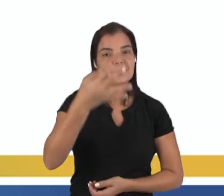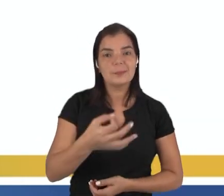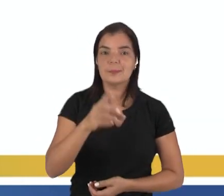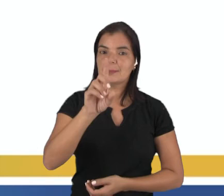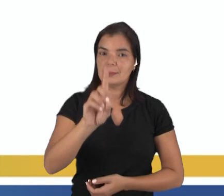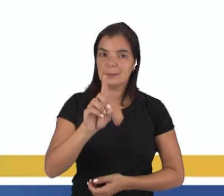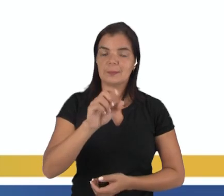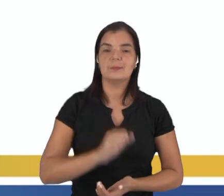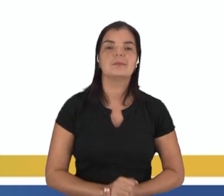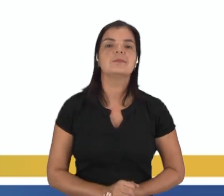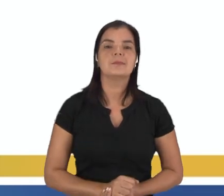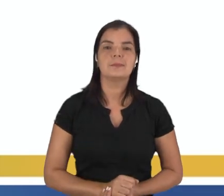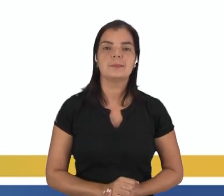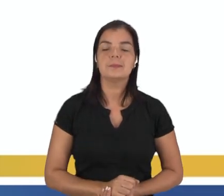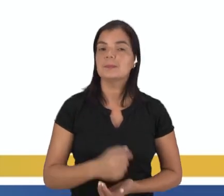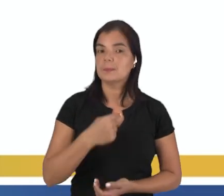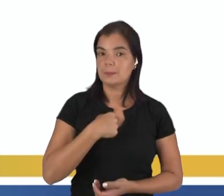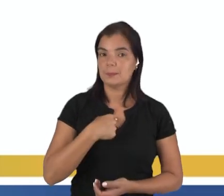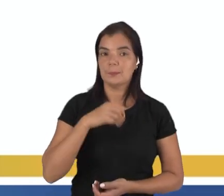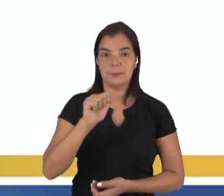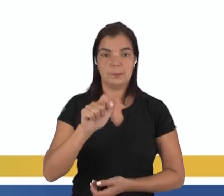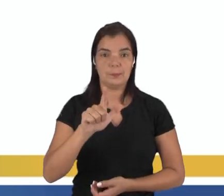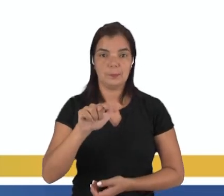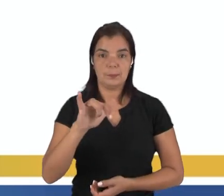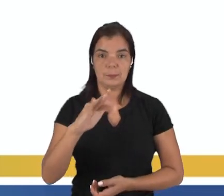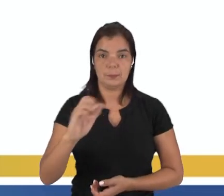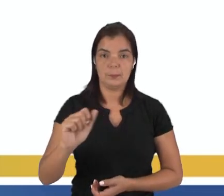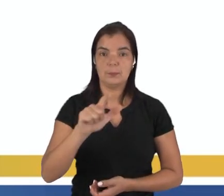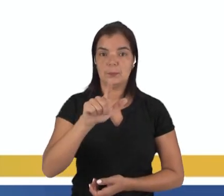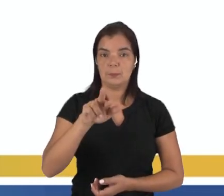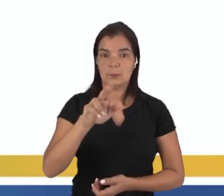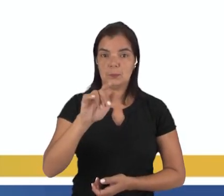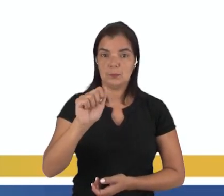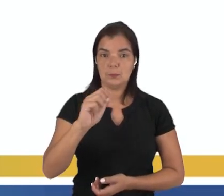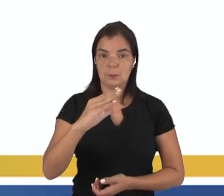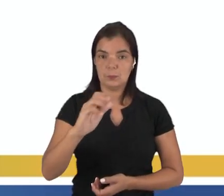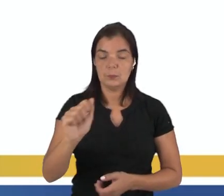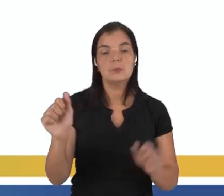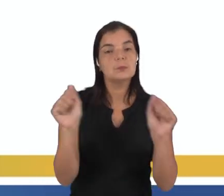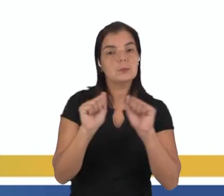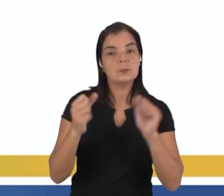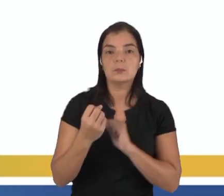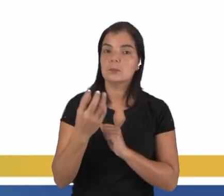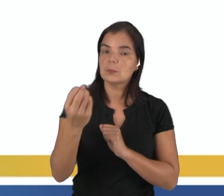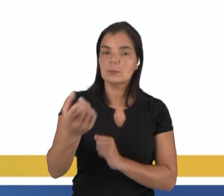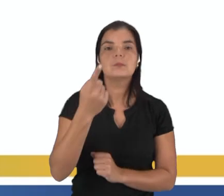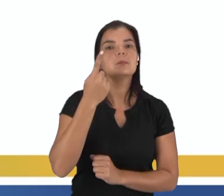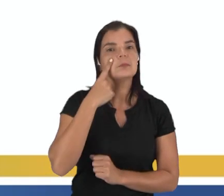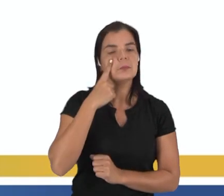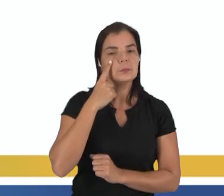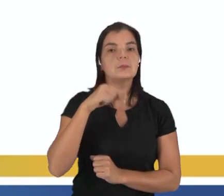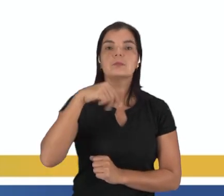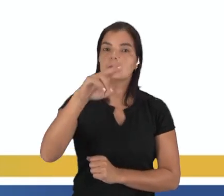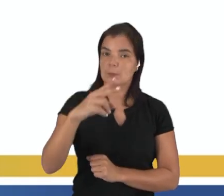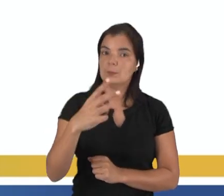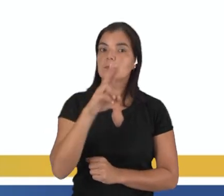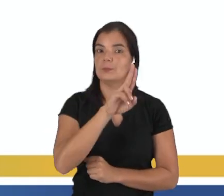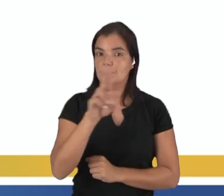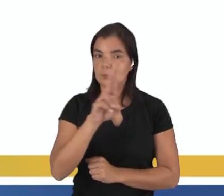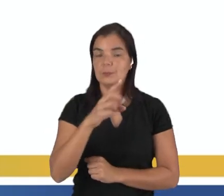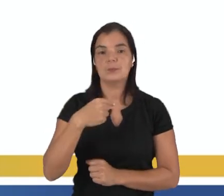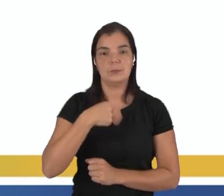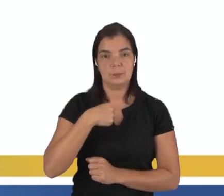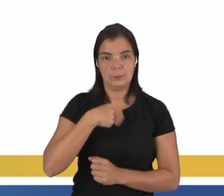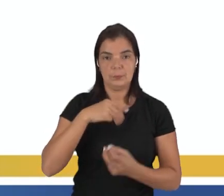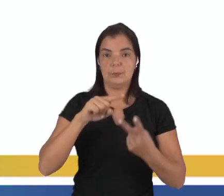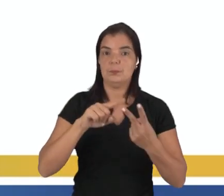a letra D. Eu, Alice e Lucas estamos adorando a viagem. Aí você viu que tem mais de um núcleo principal.